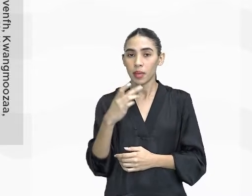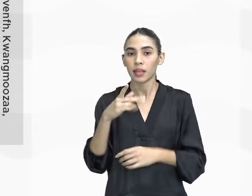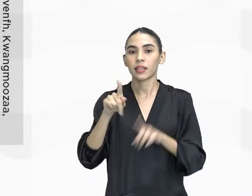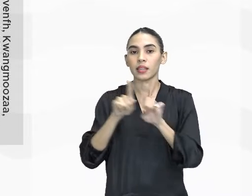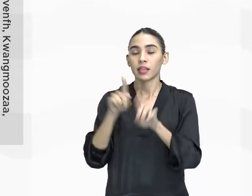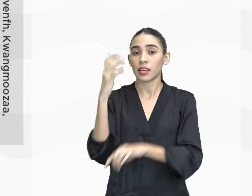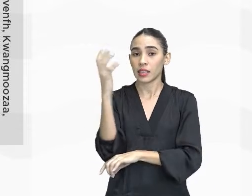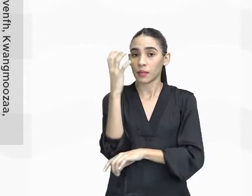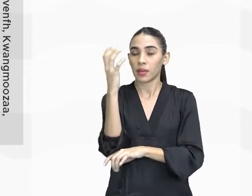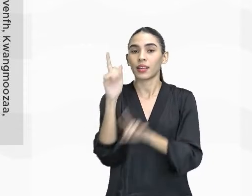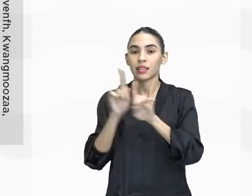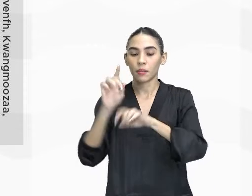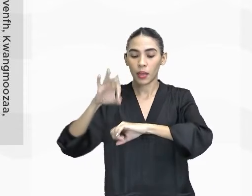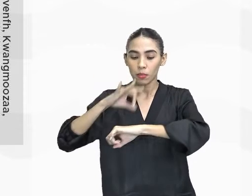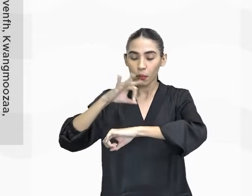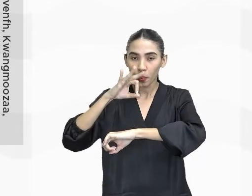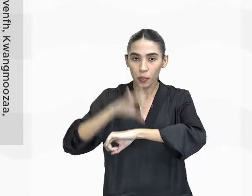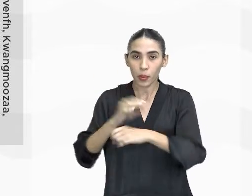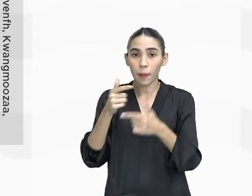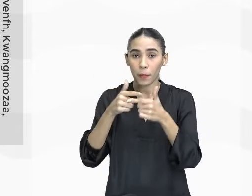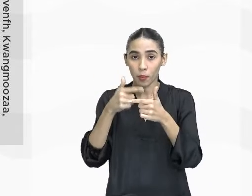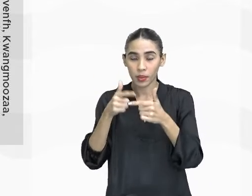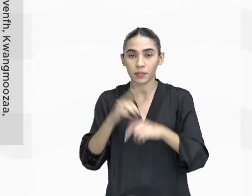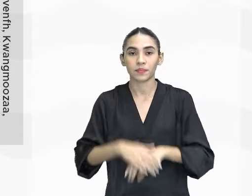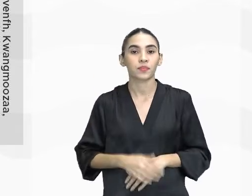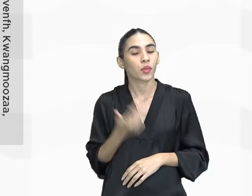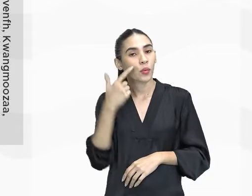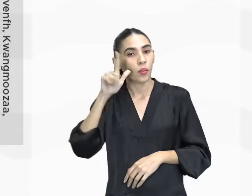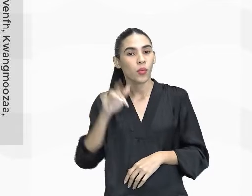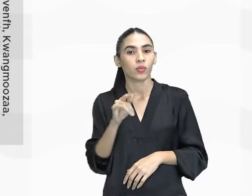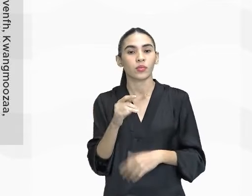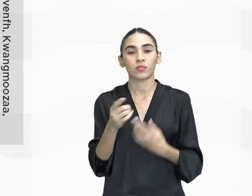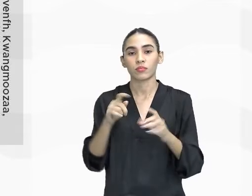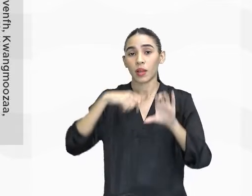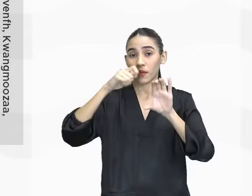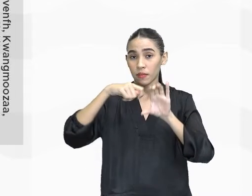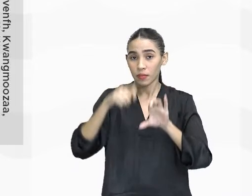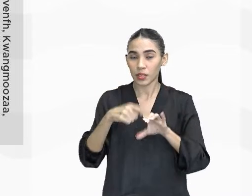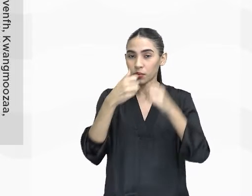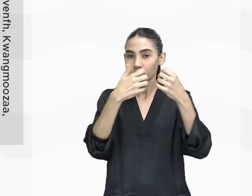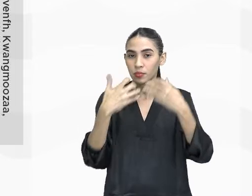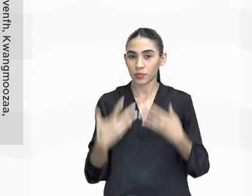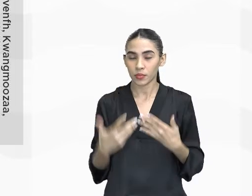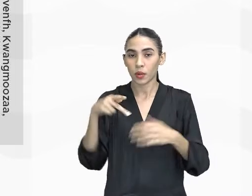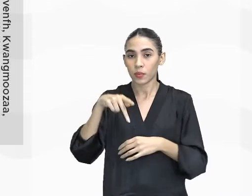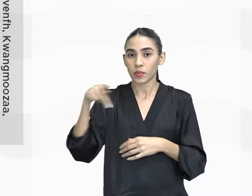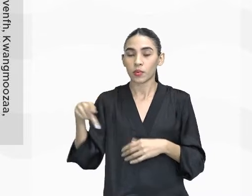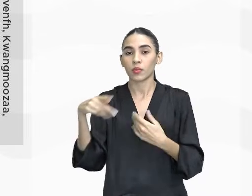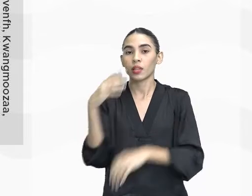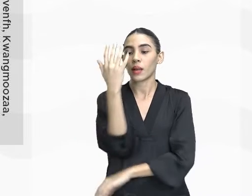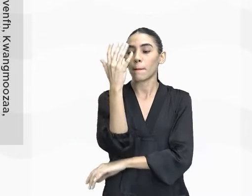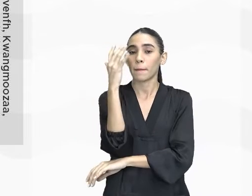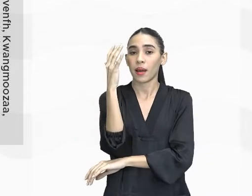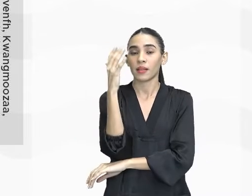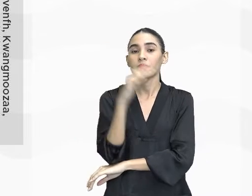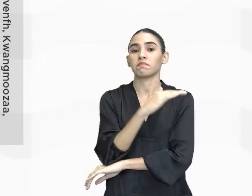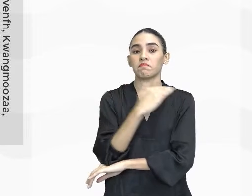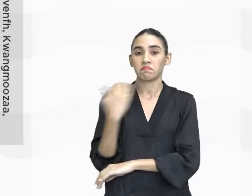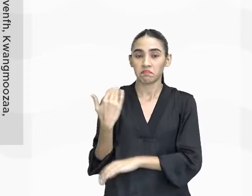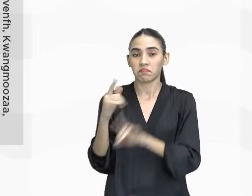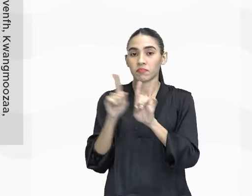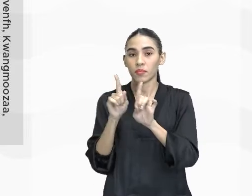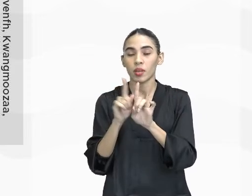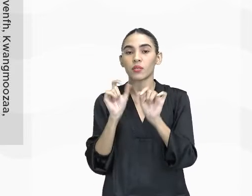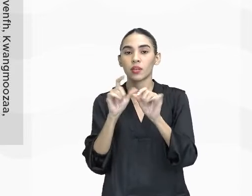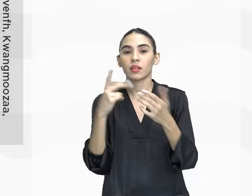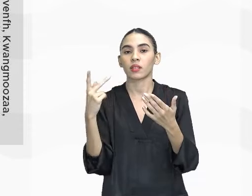quanto ao surto de insetos. O outro ponto é o que a gente acabou de ver no nosso vídeo, que o professor explicou para a gente sobre a morte da floresta e também,